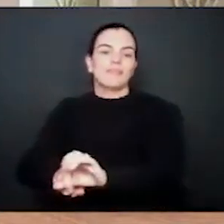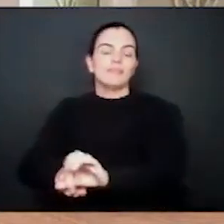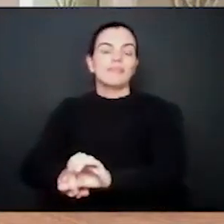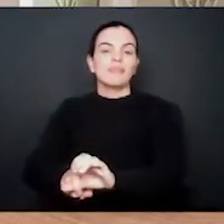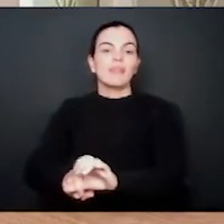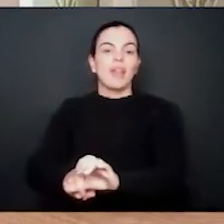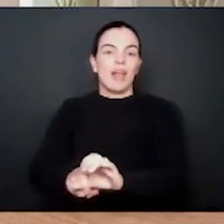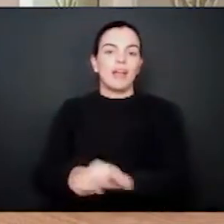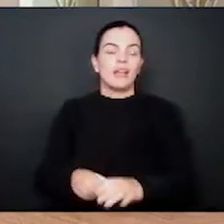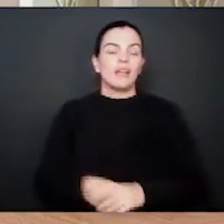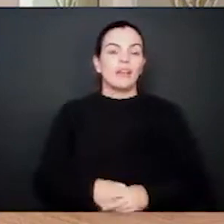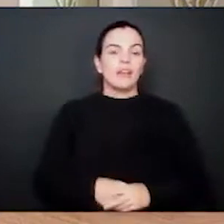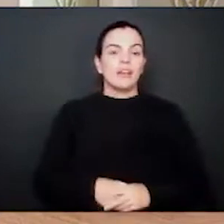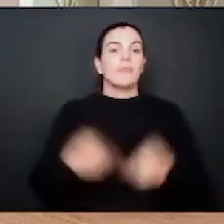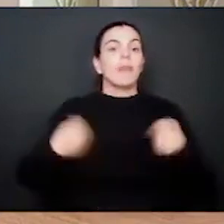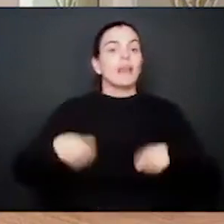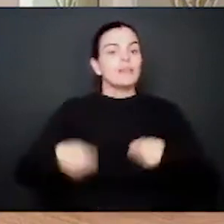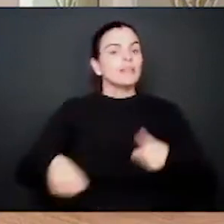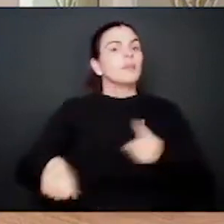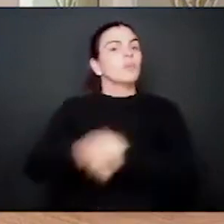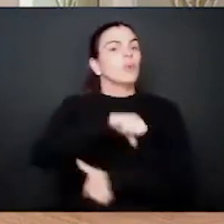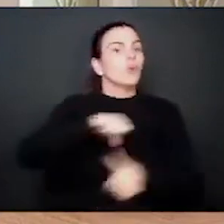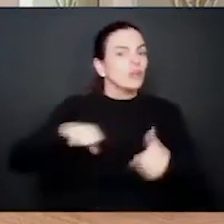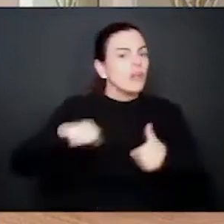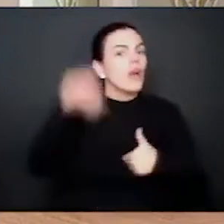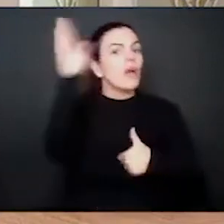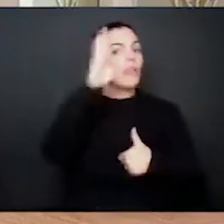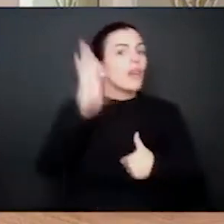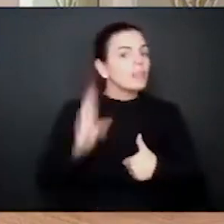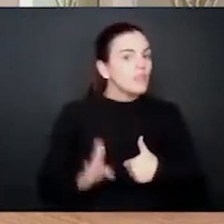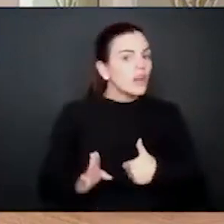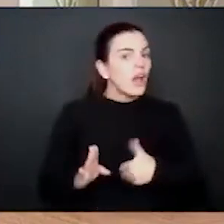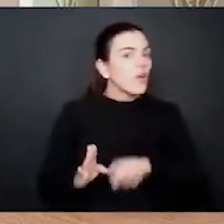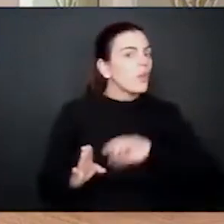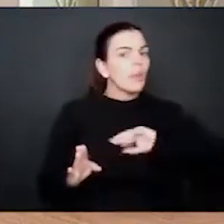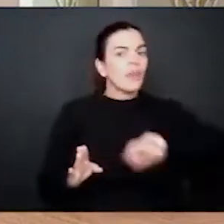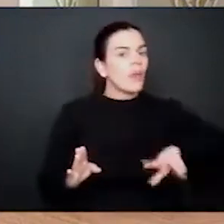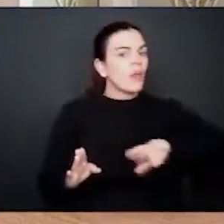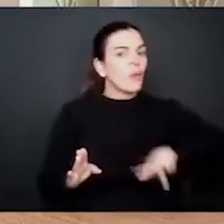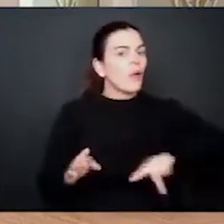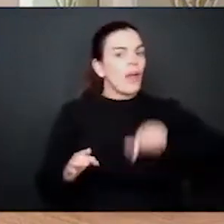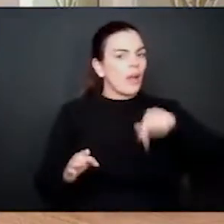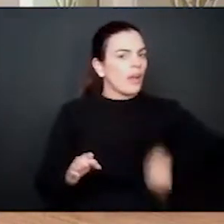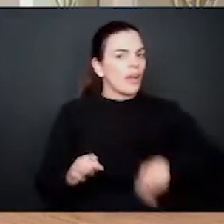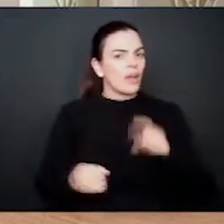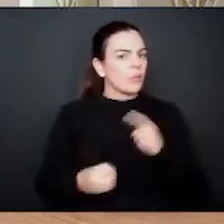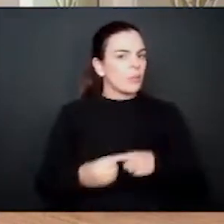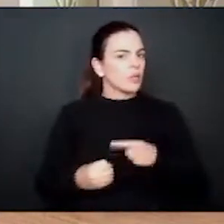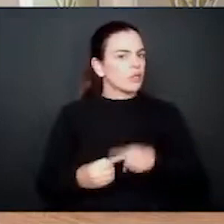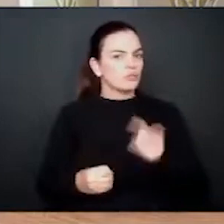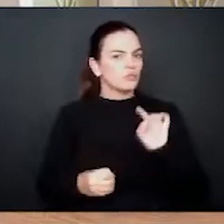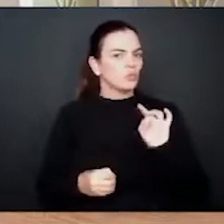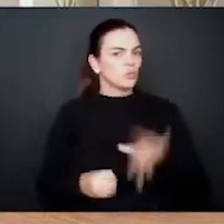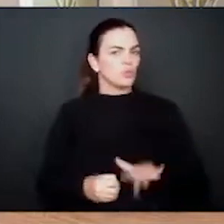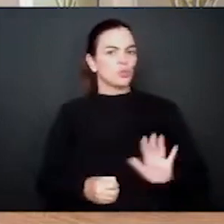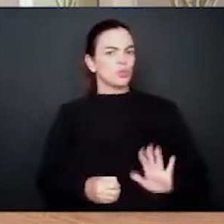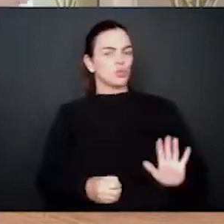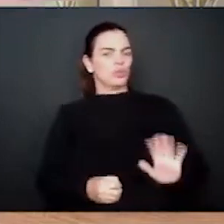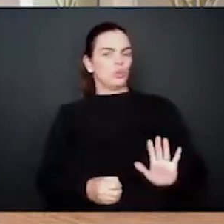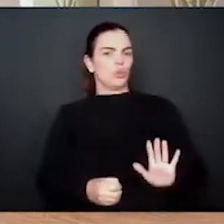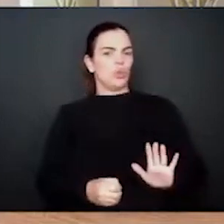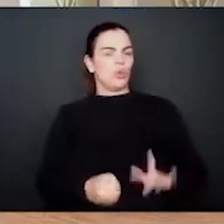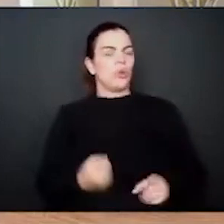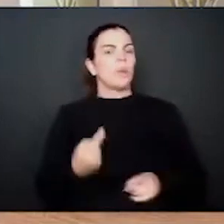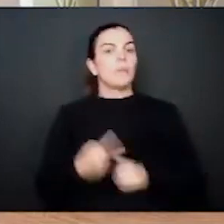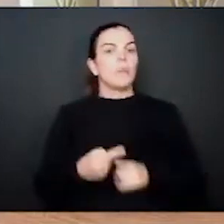que mudar isso a nível nacional. Não, o nosso problema não é municipal, porque os municípios, coitados da